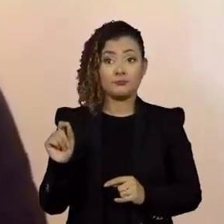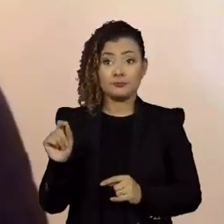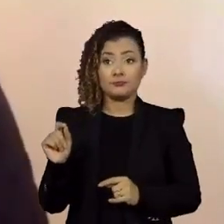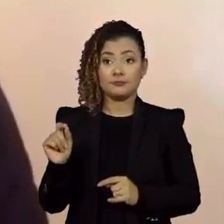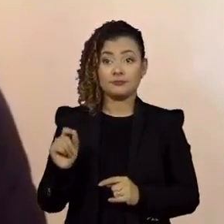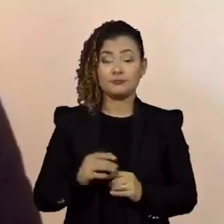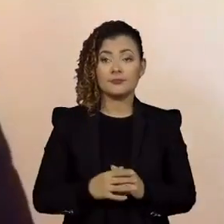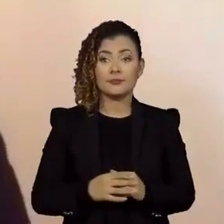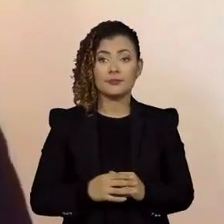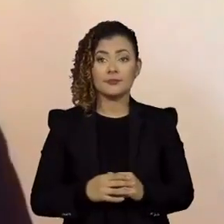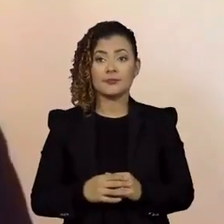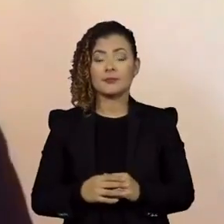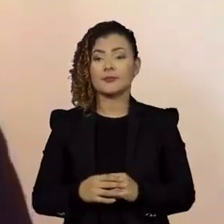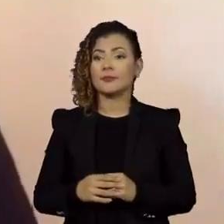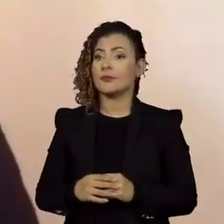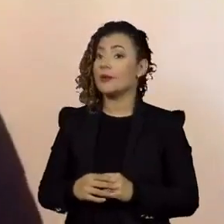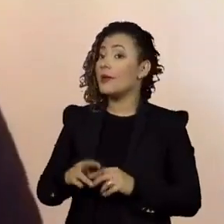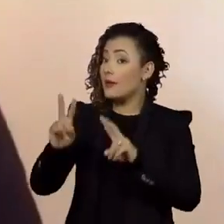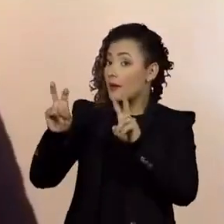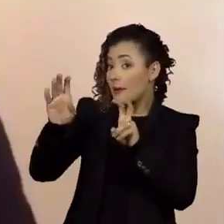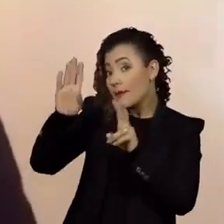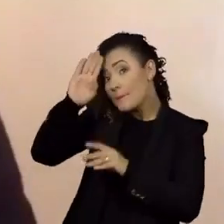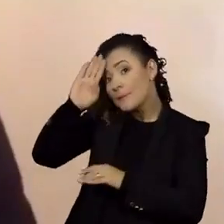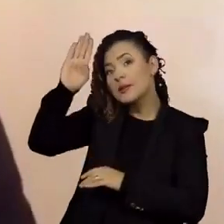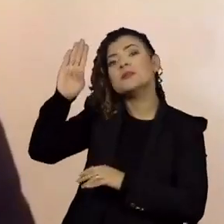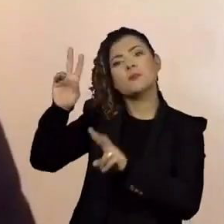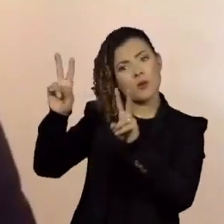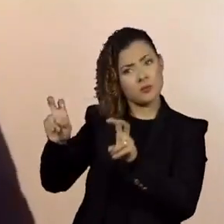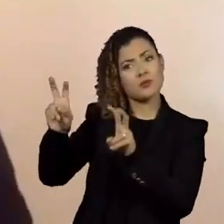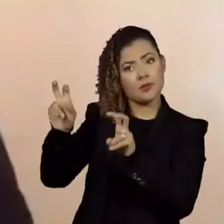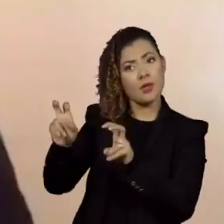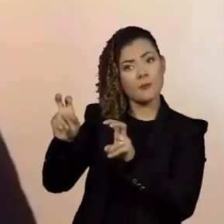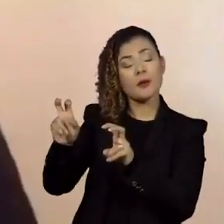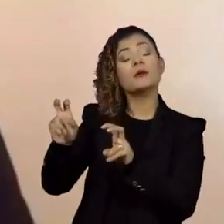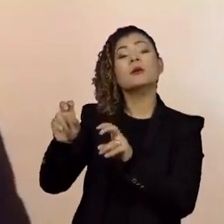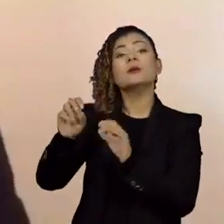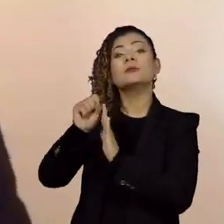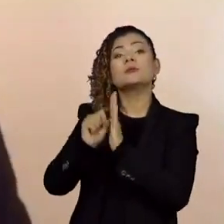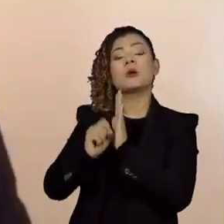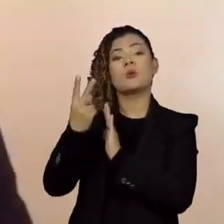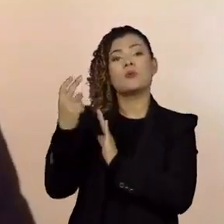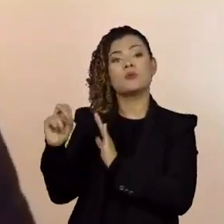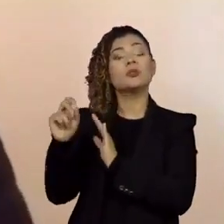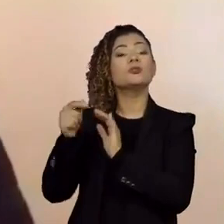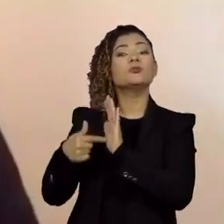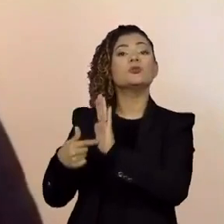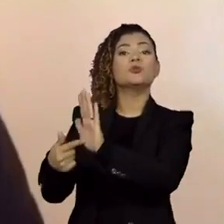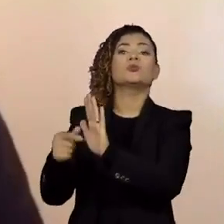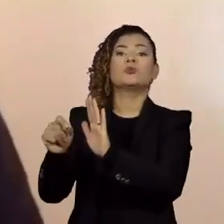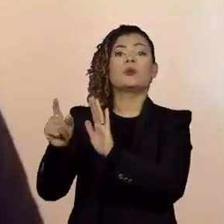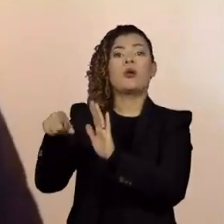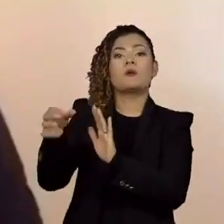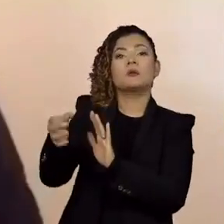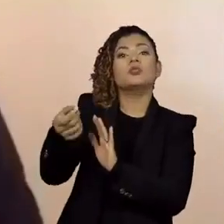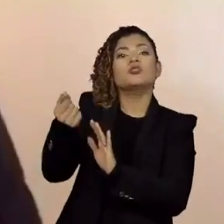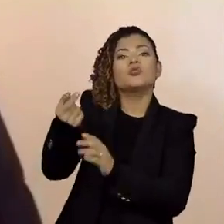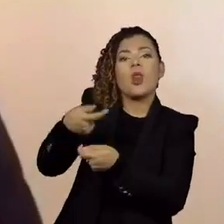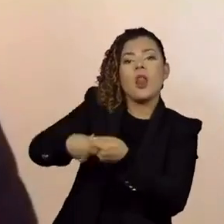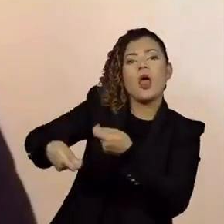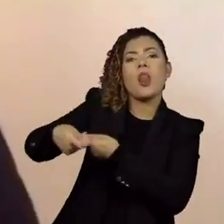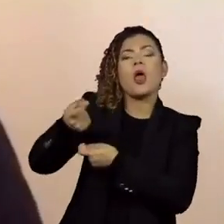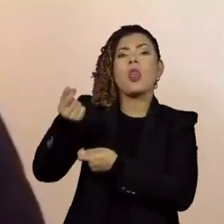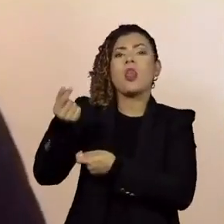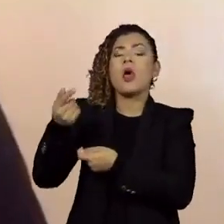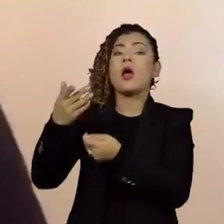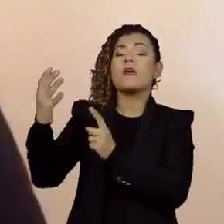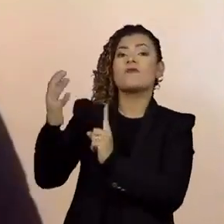era a estrutura central da teoria monetária ensinada no século XX, que era a teoria quantitativa da moeda, que